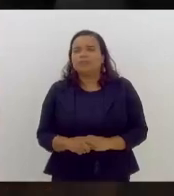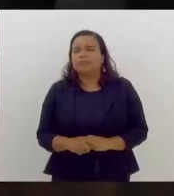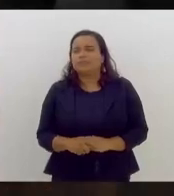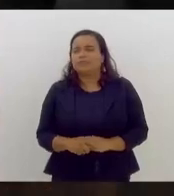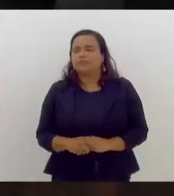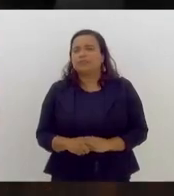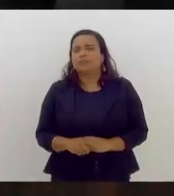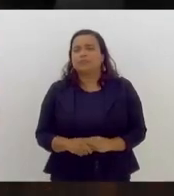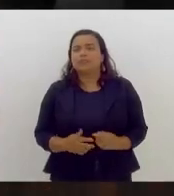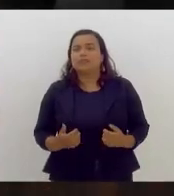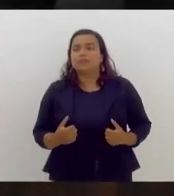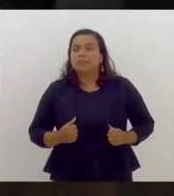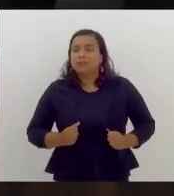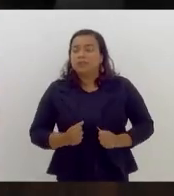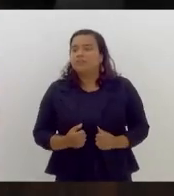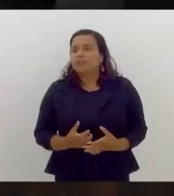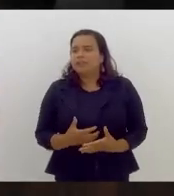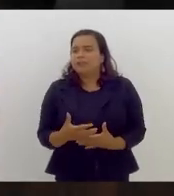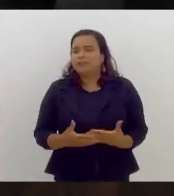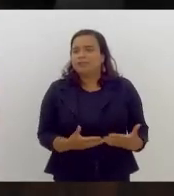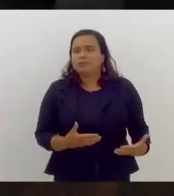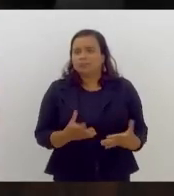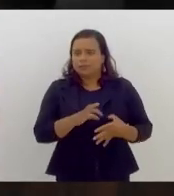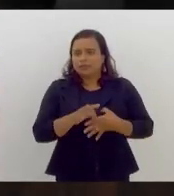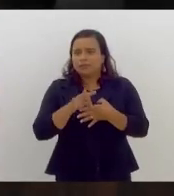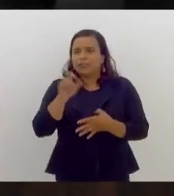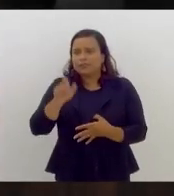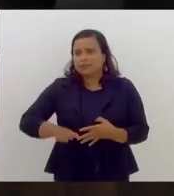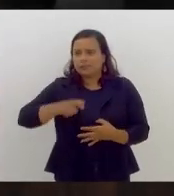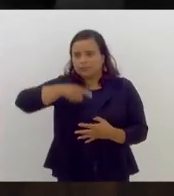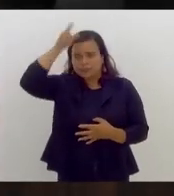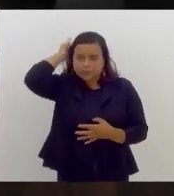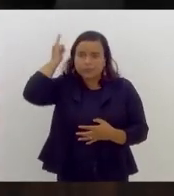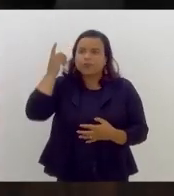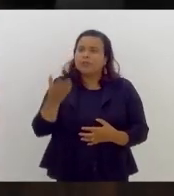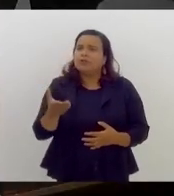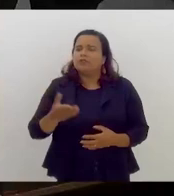Chico Machado, eu vou acompanhar meu líder, deputado Luiz Paulo.